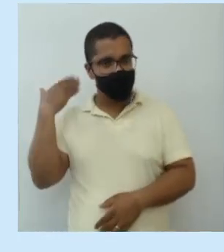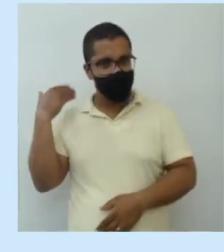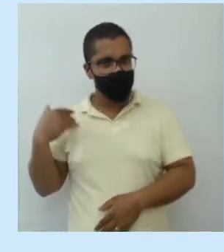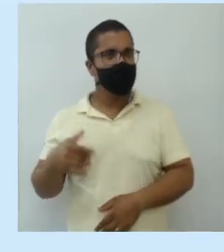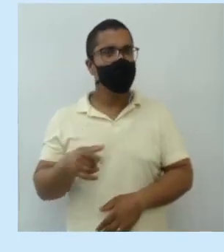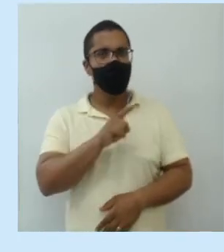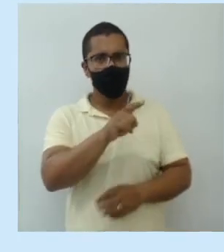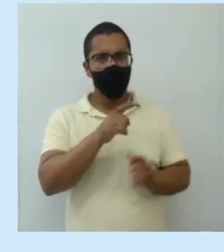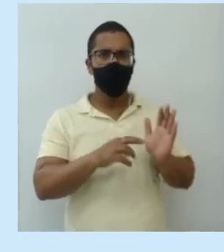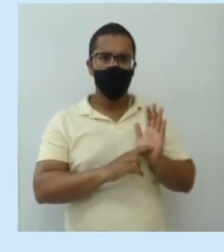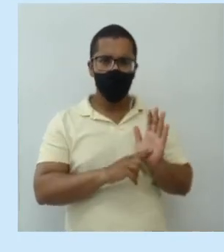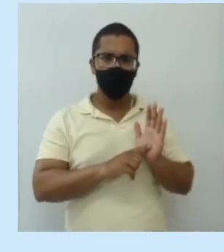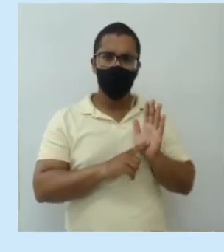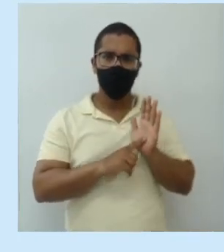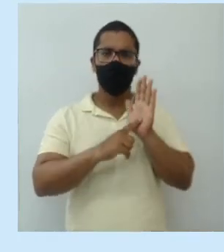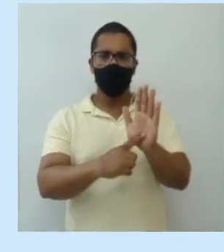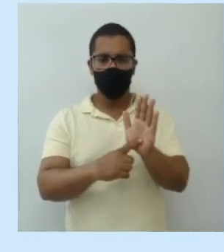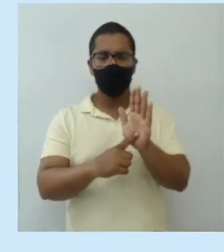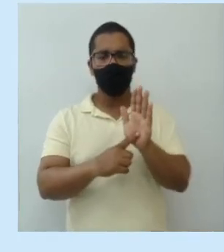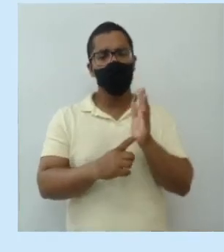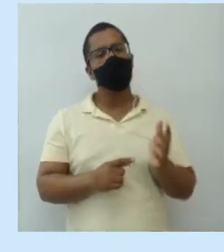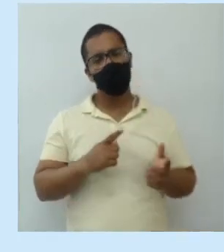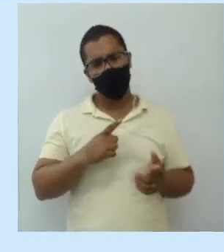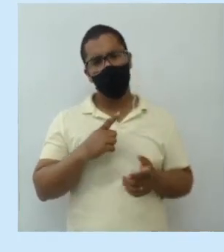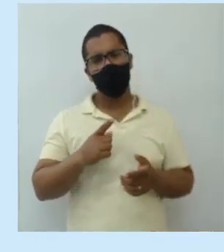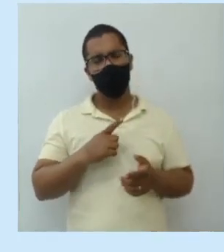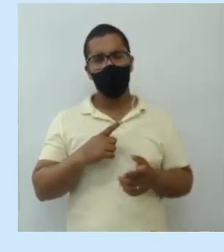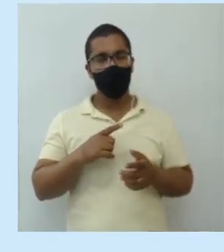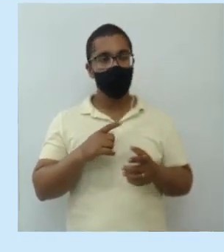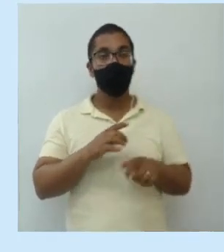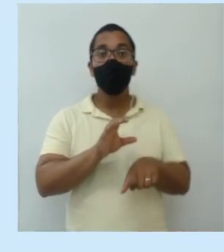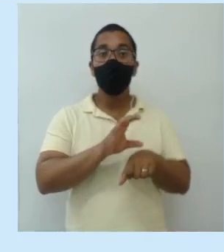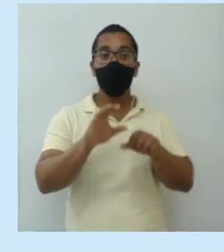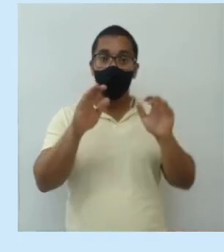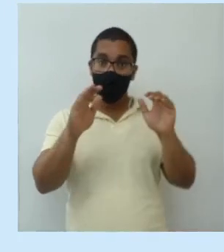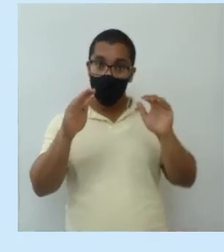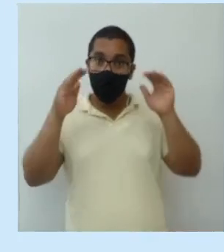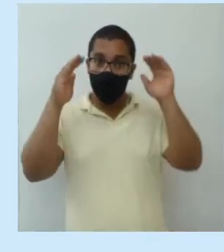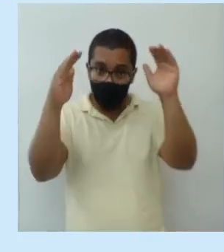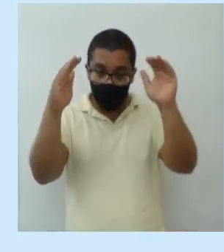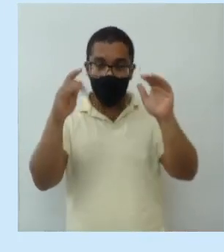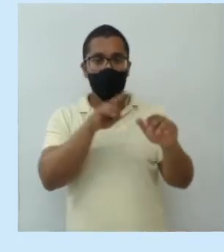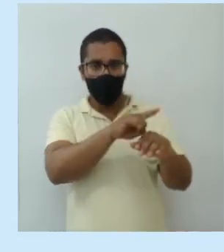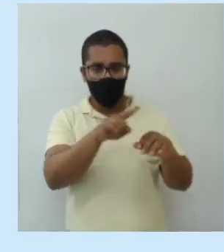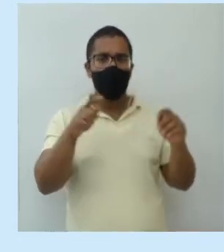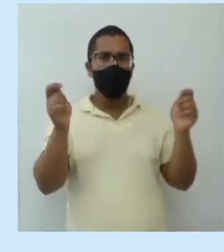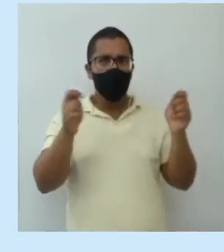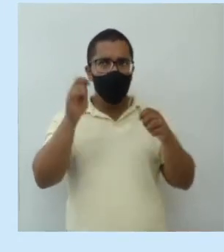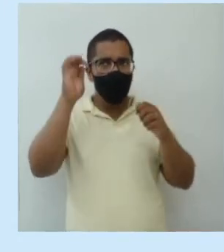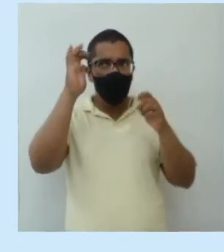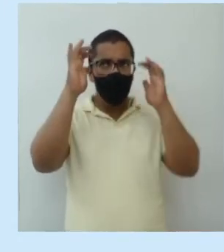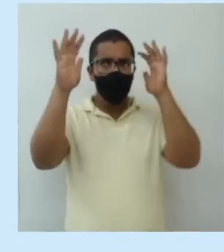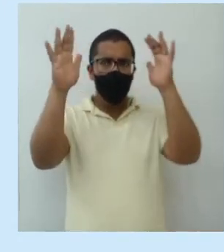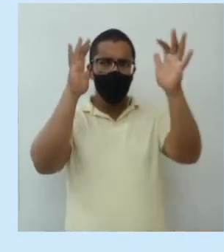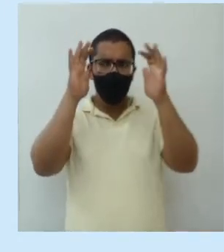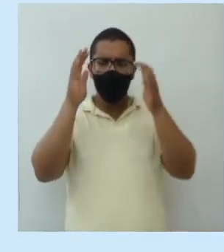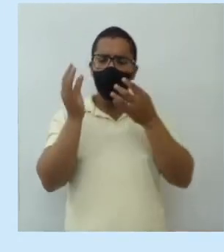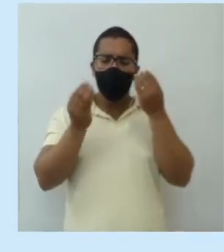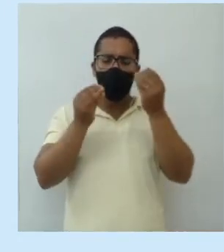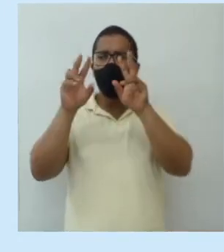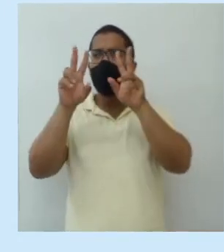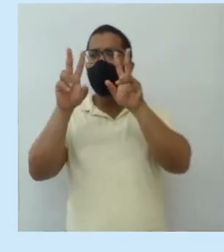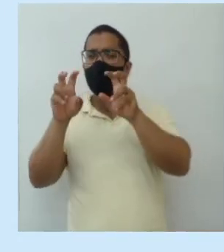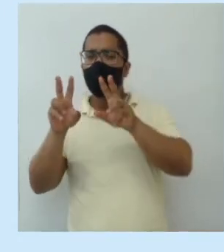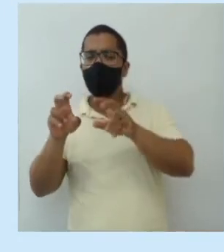protagonismo enorme nesses movimentos sociais. Então, os cursos superiores eles propiciaram um pensamento mais crítico